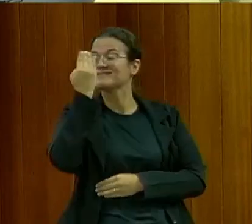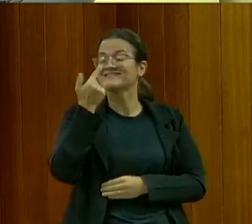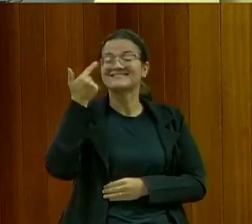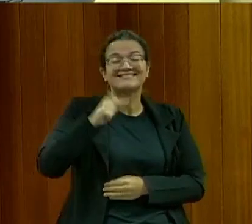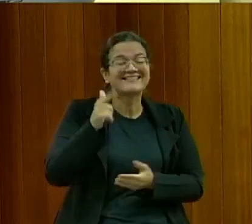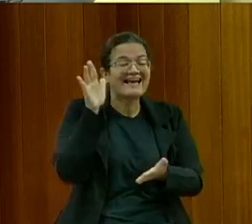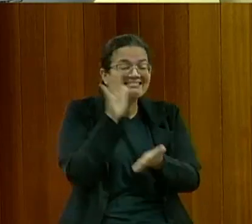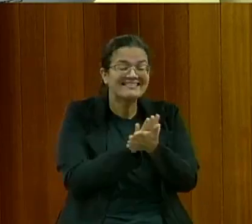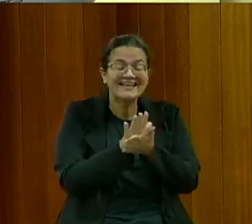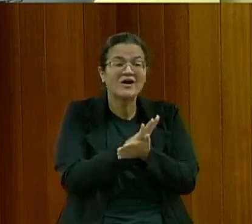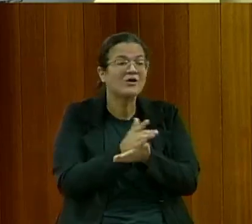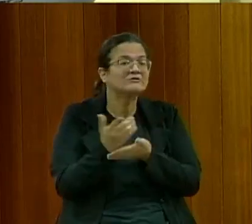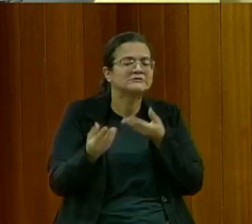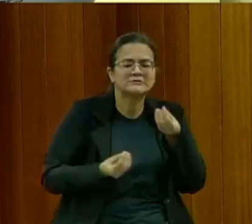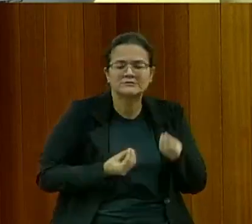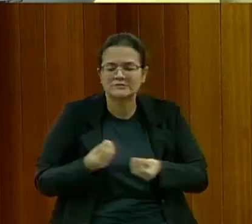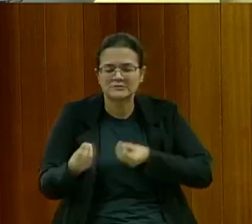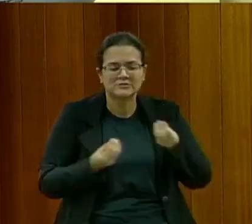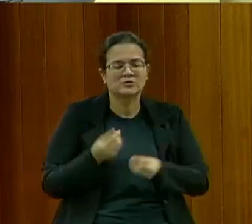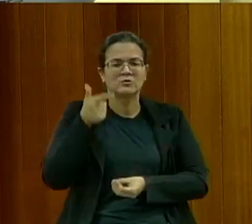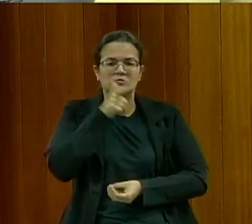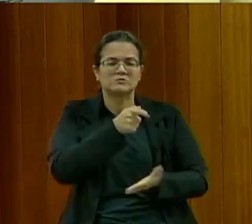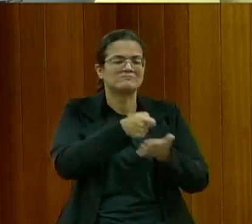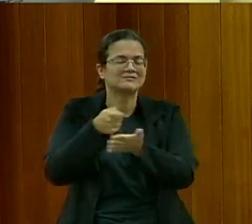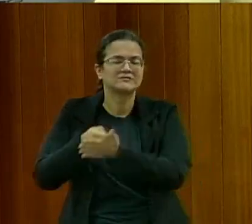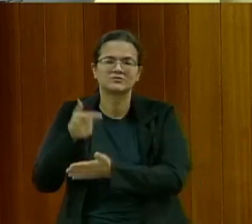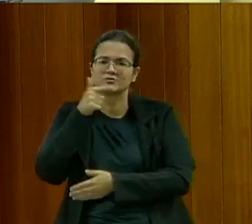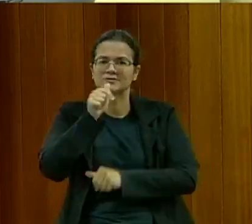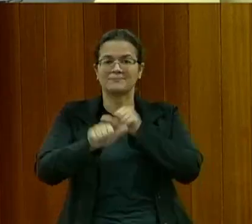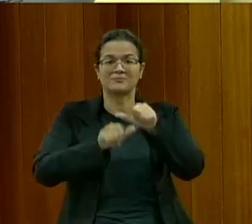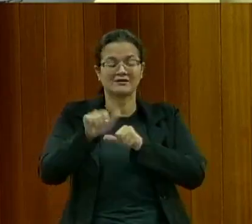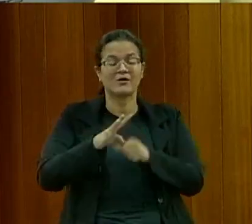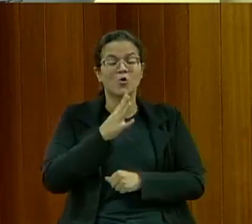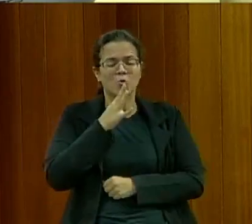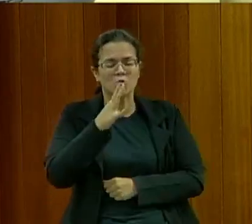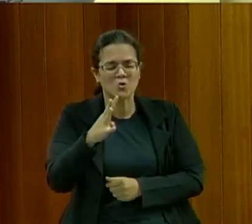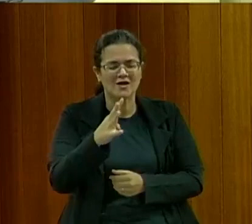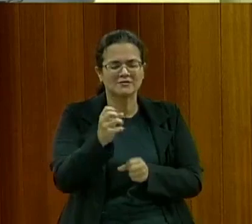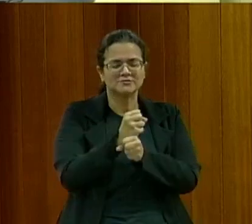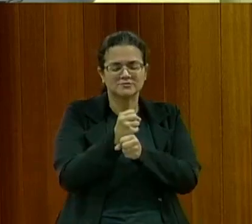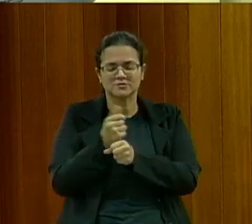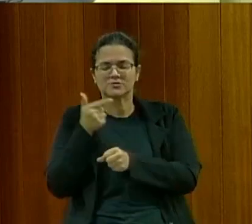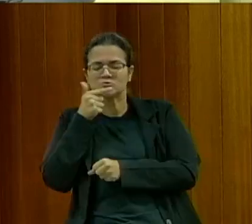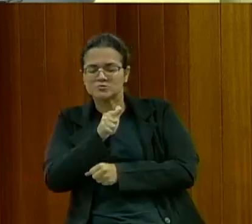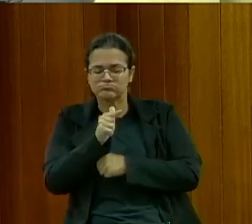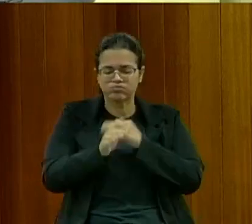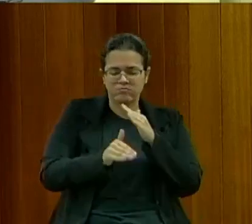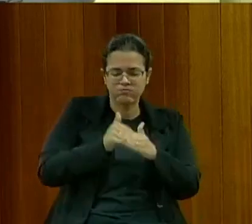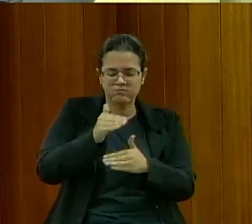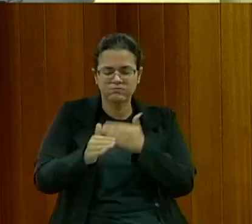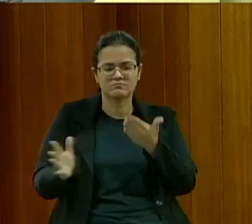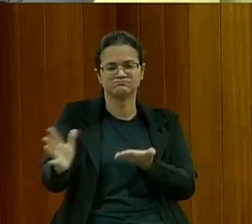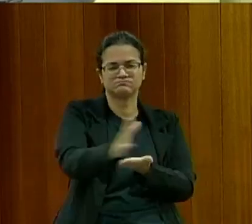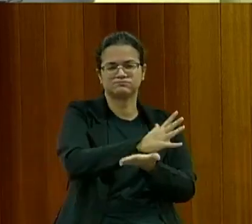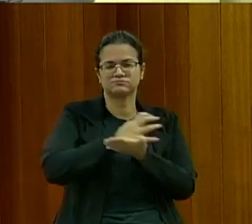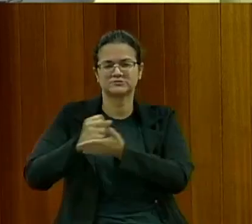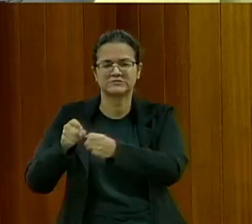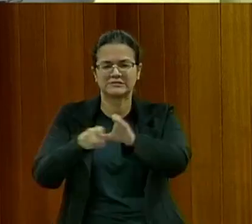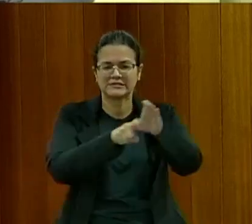nada para poder mudar isso. Em 4 anos, com a ajuda desse poder, ele mudou. Então, o prefeito Rogério, ele tem que carregar